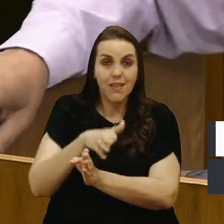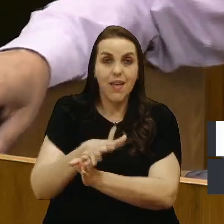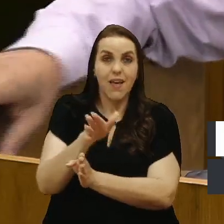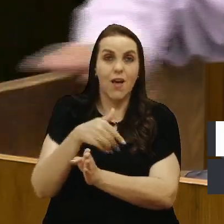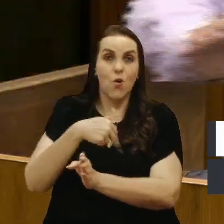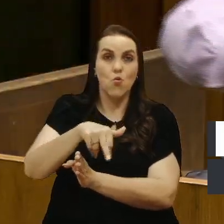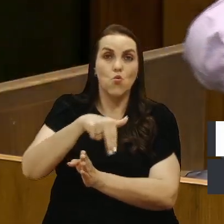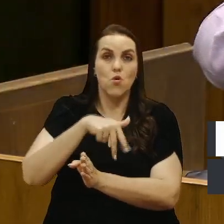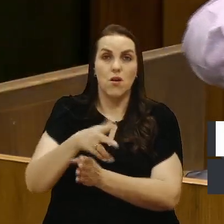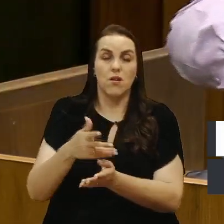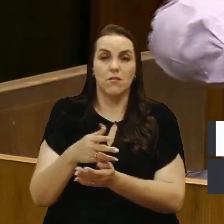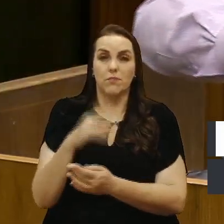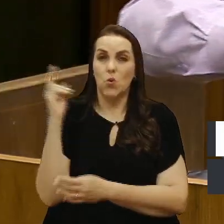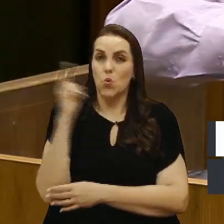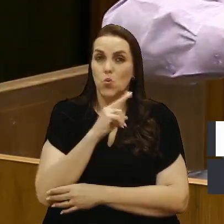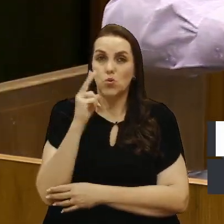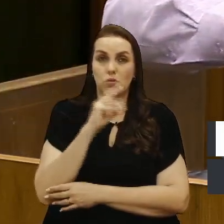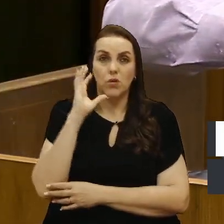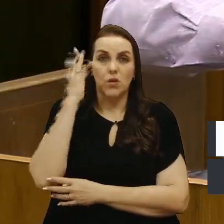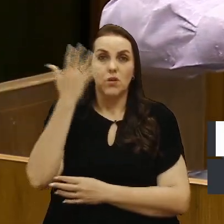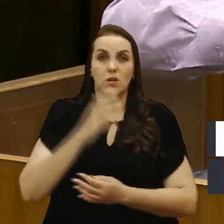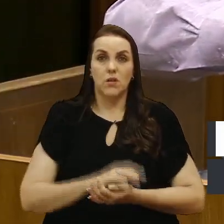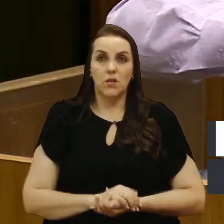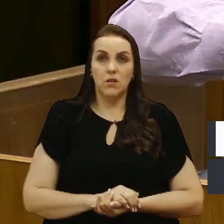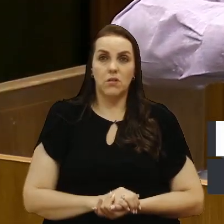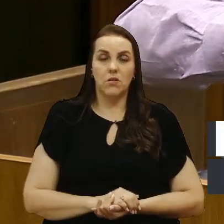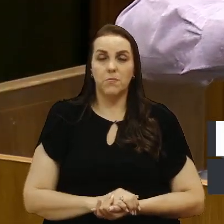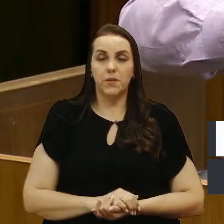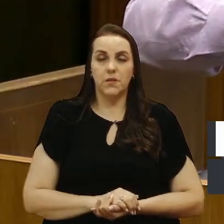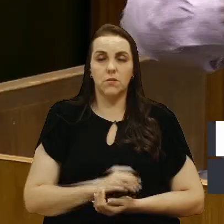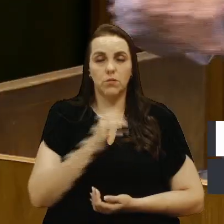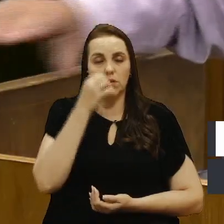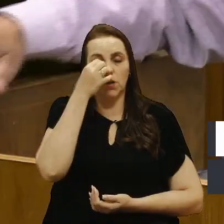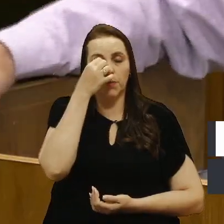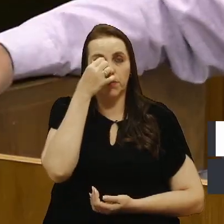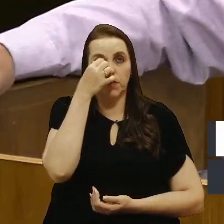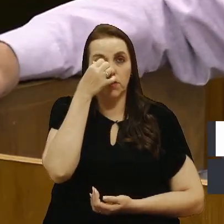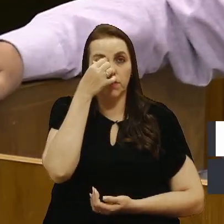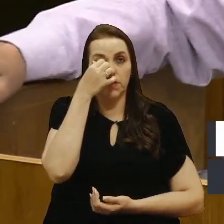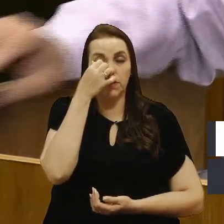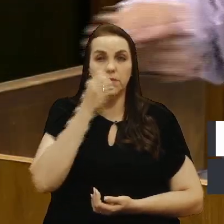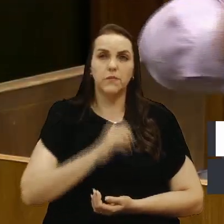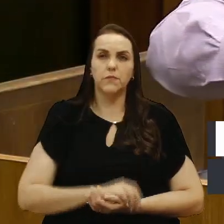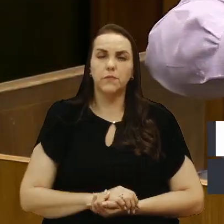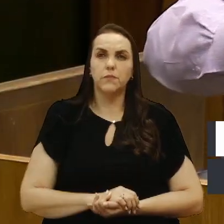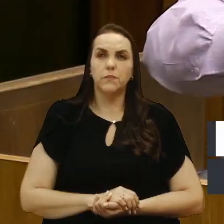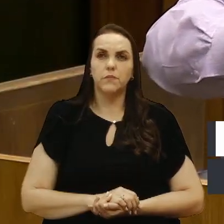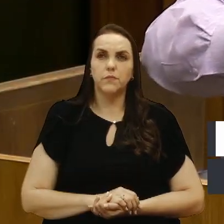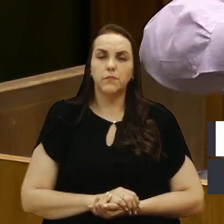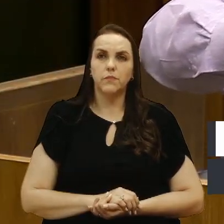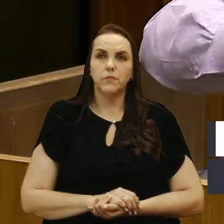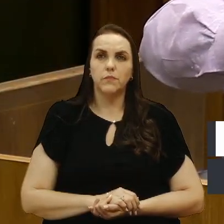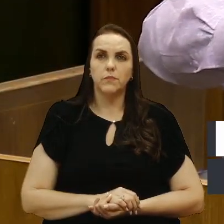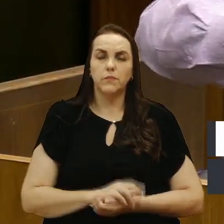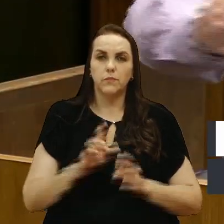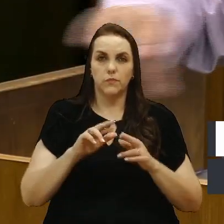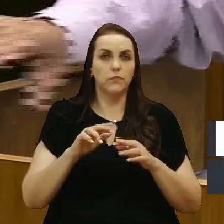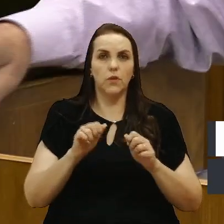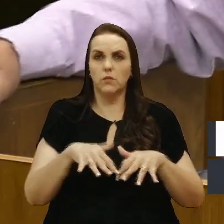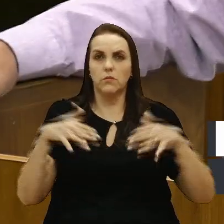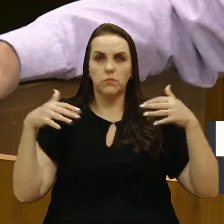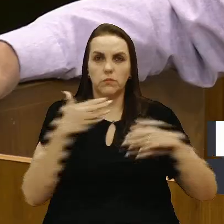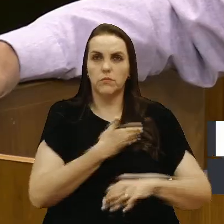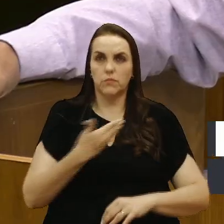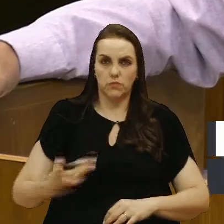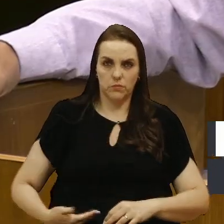isso aí urgentemente. Mas vamos voltar ao nosso assunto aqui agora da audiência pública